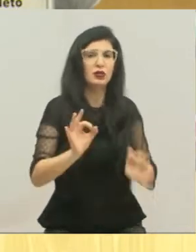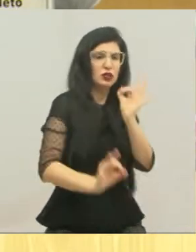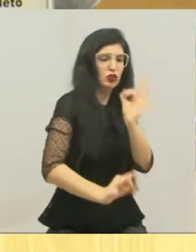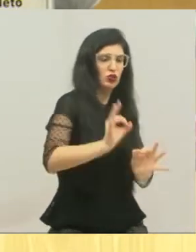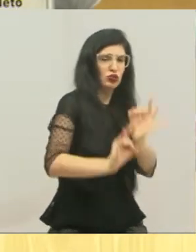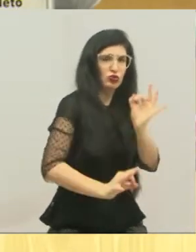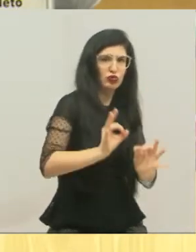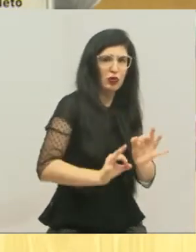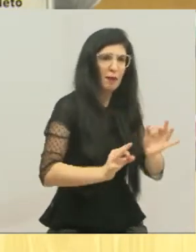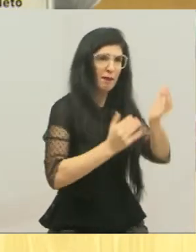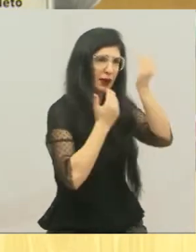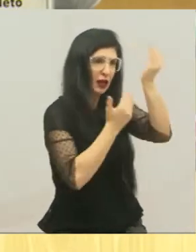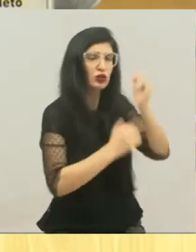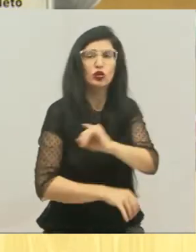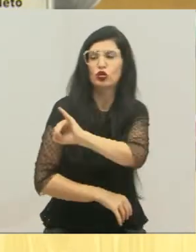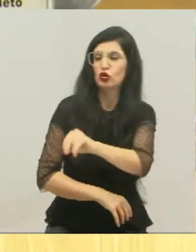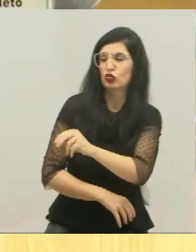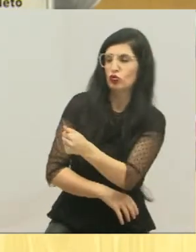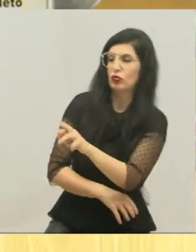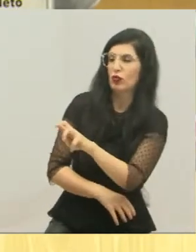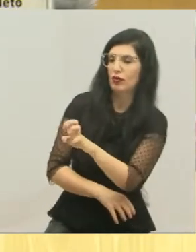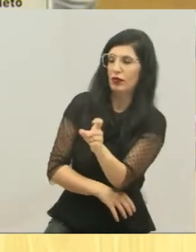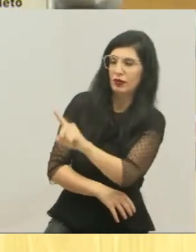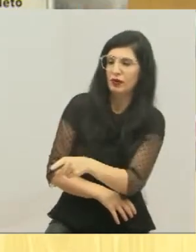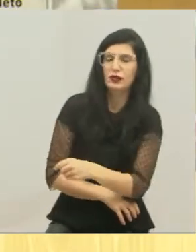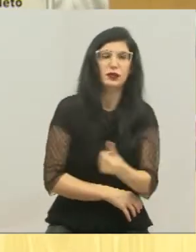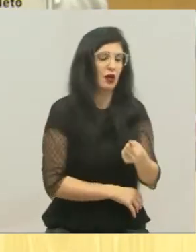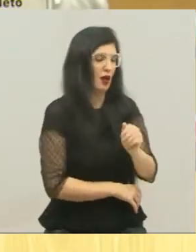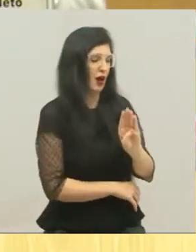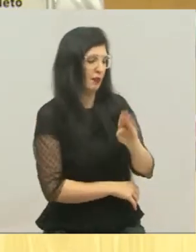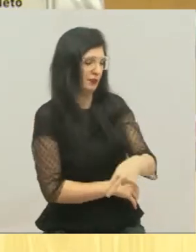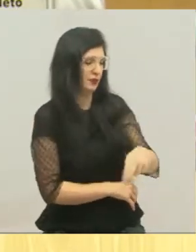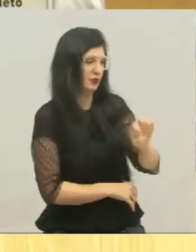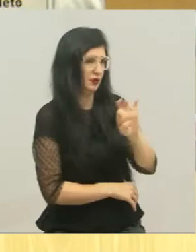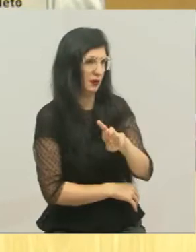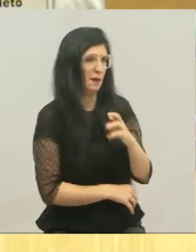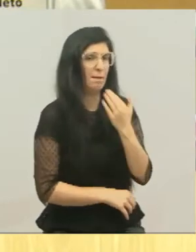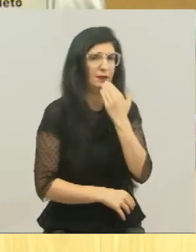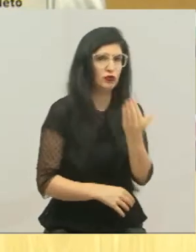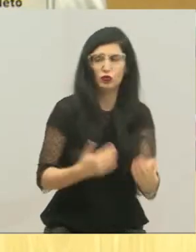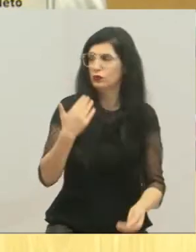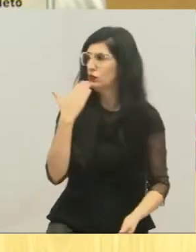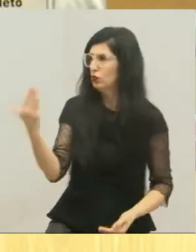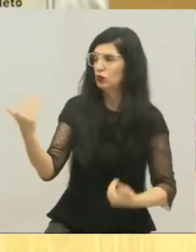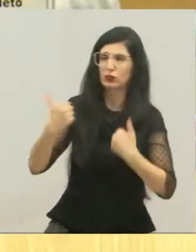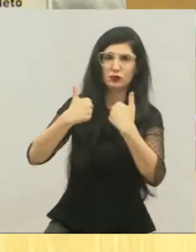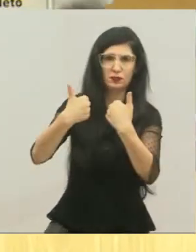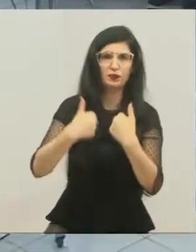vereador Juarez Araújo, vereador Abner de Madureira. Senhor presidente, foi solicitado votação.